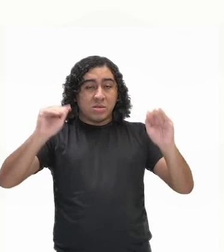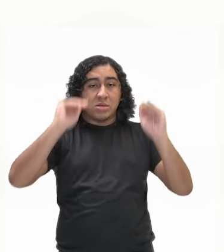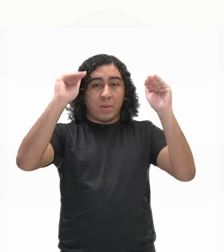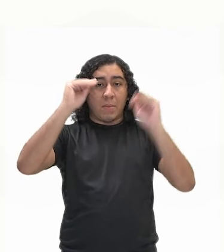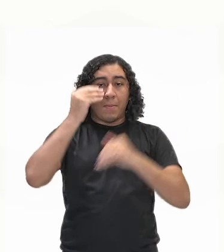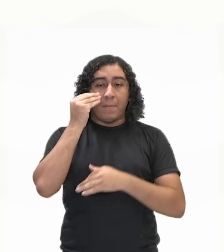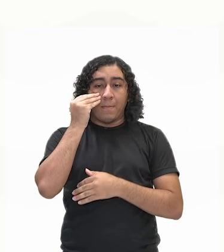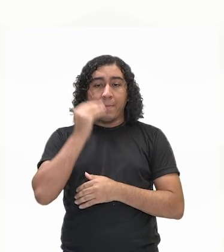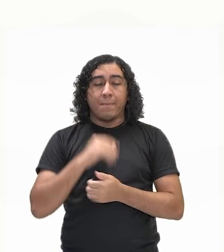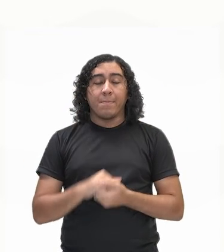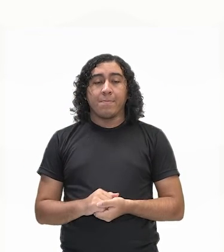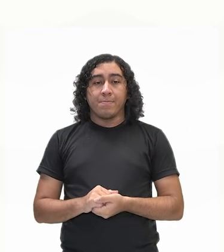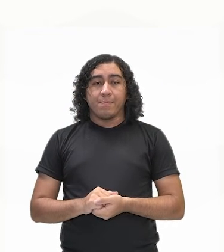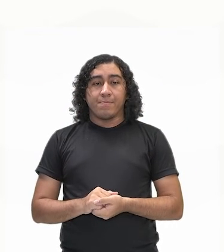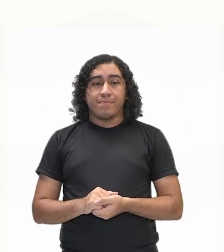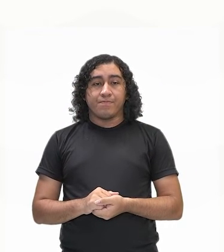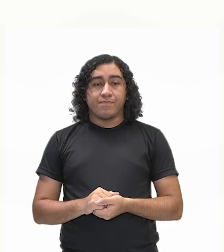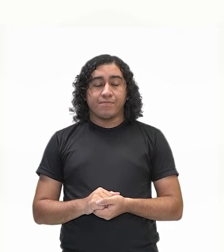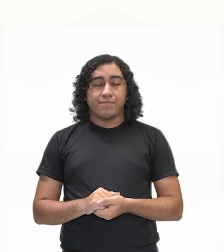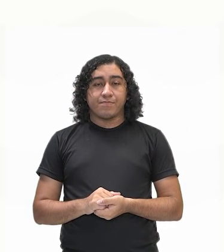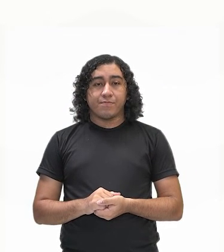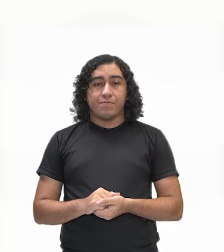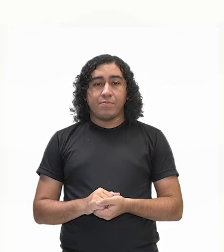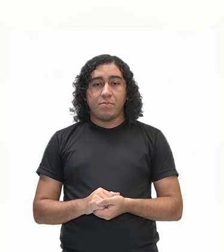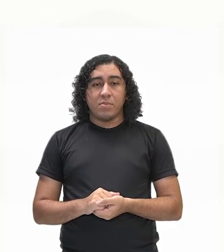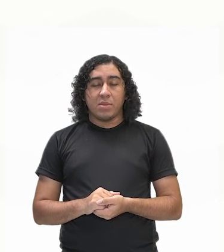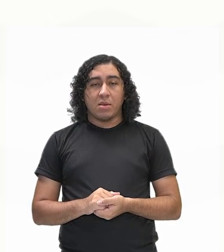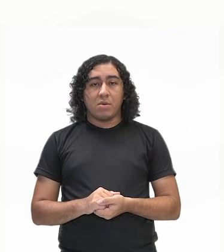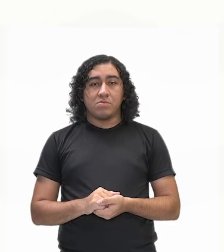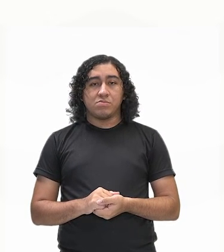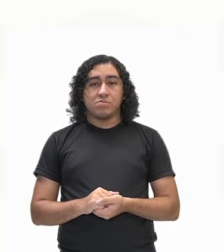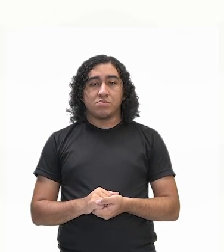Então, nós temos ali, I have